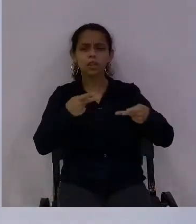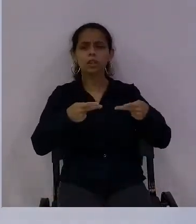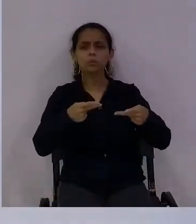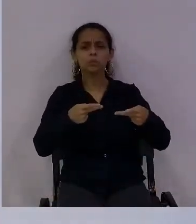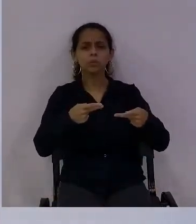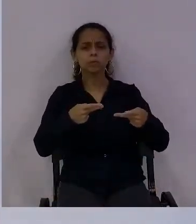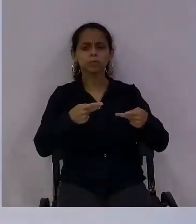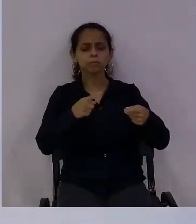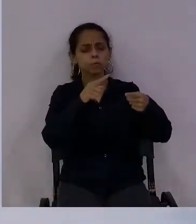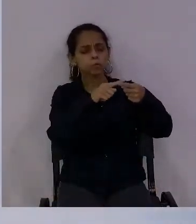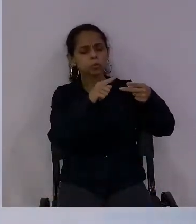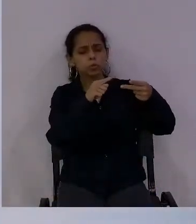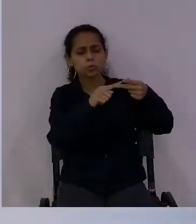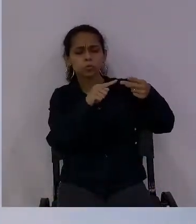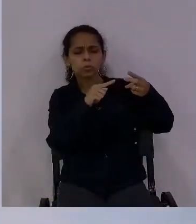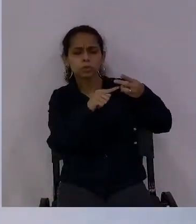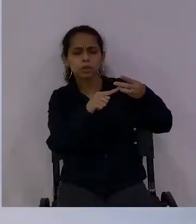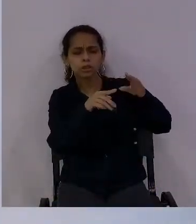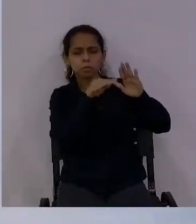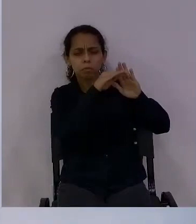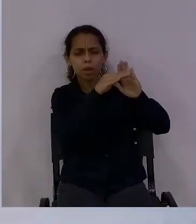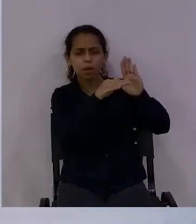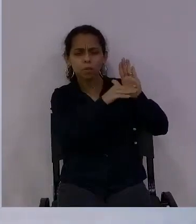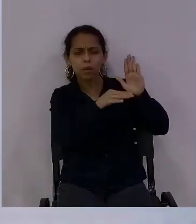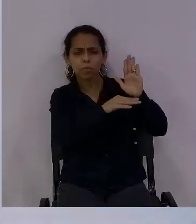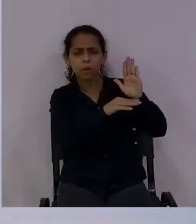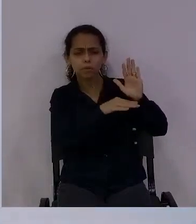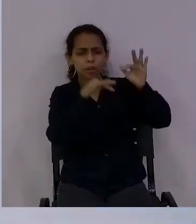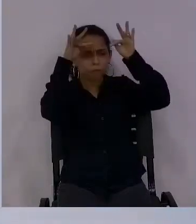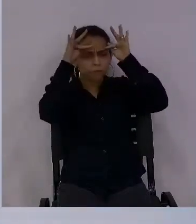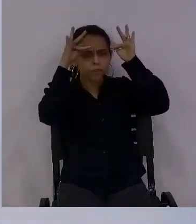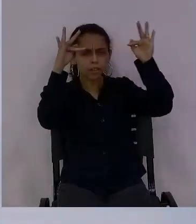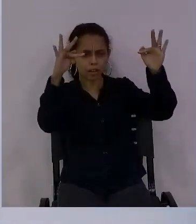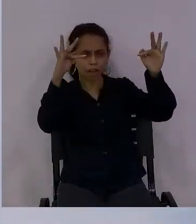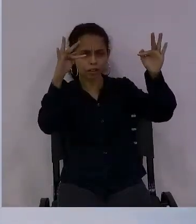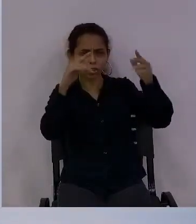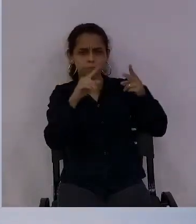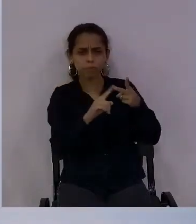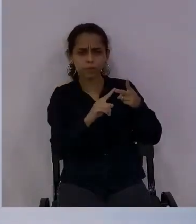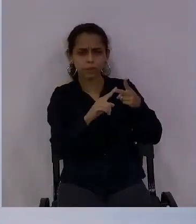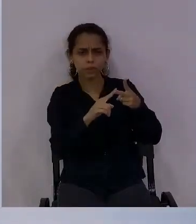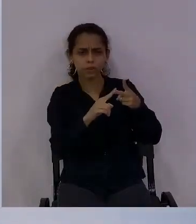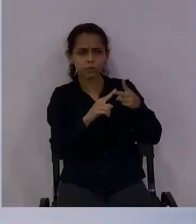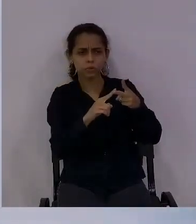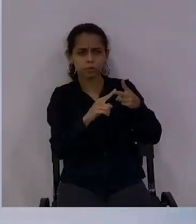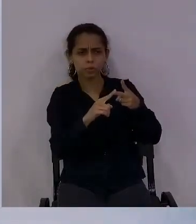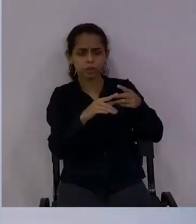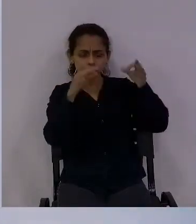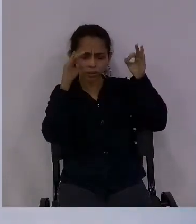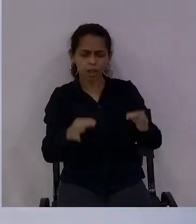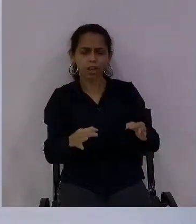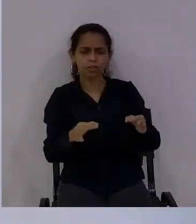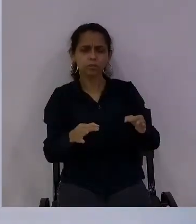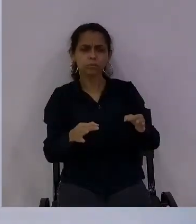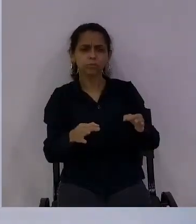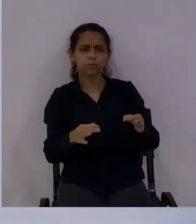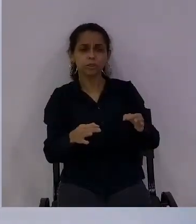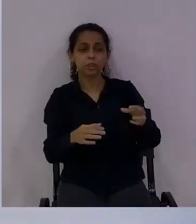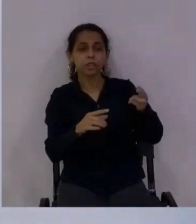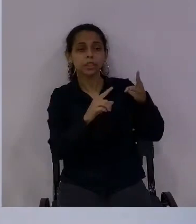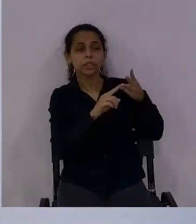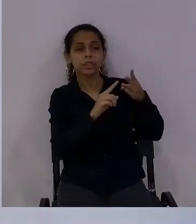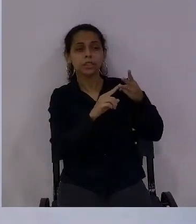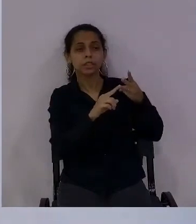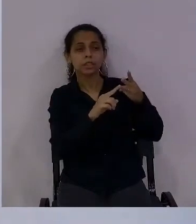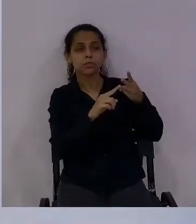3 perspectivas. Primeiro, a fidelidade. Segundo, a legitimidade. E terceiro, a submissão.